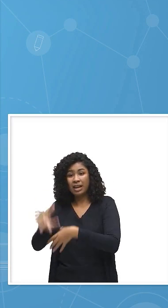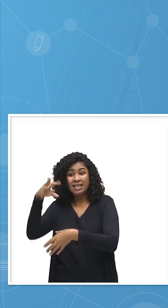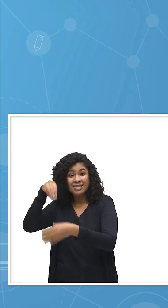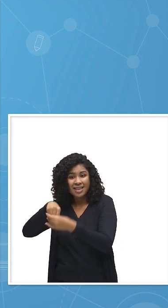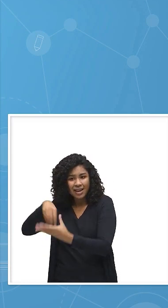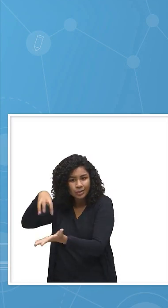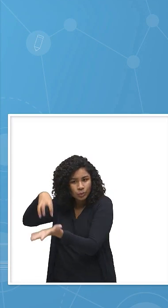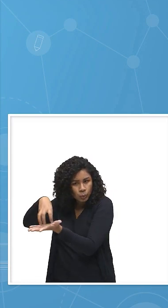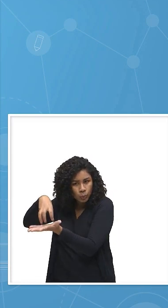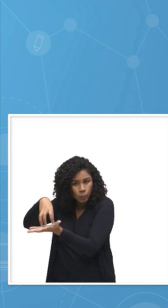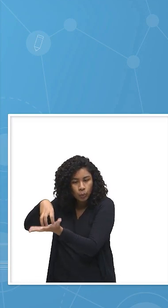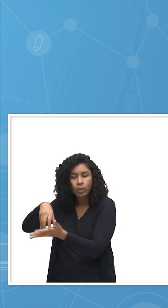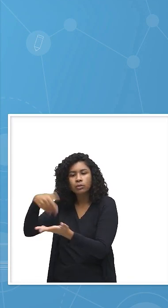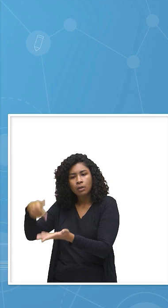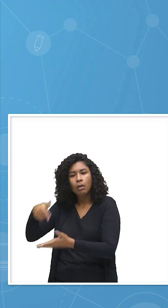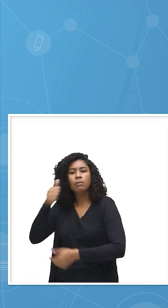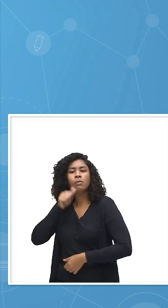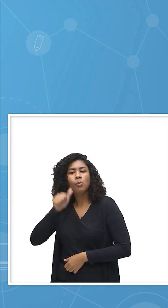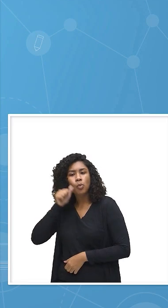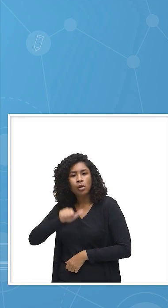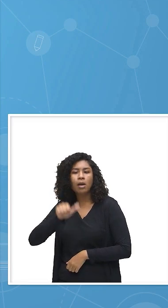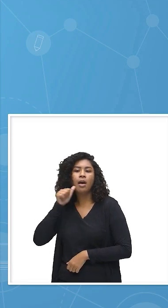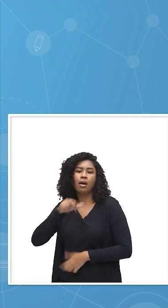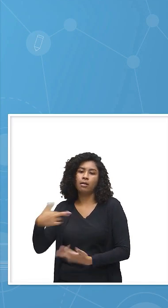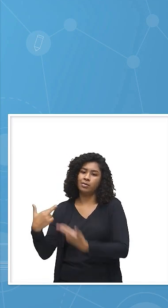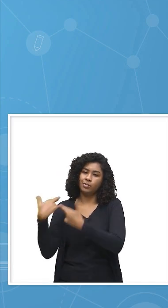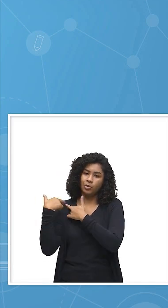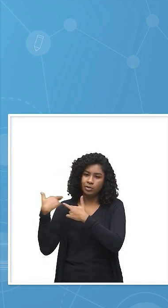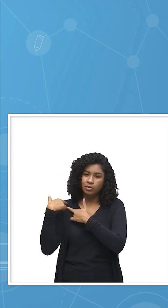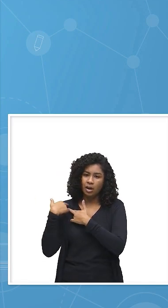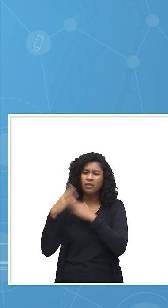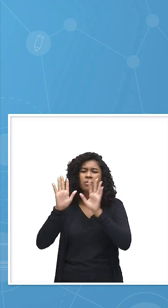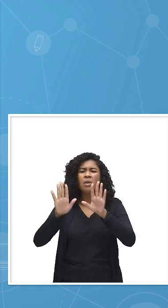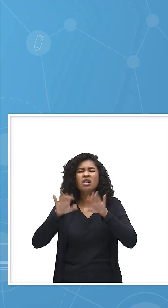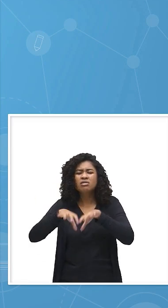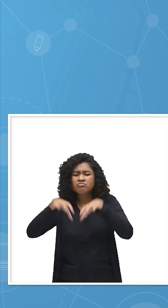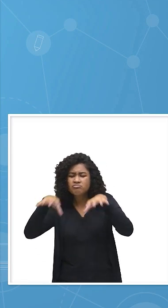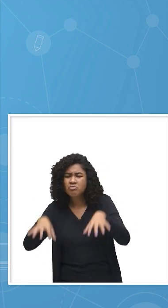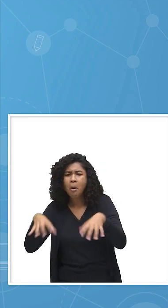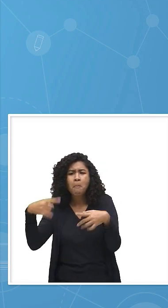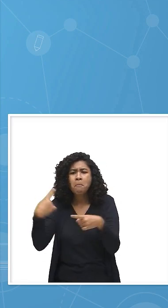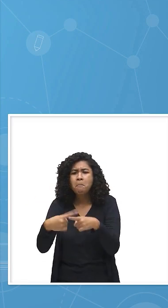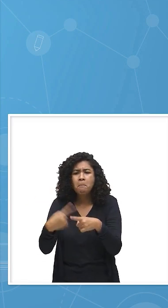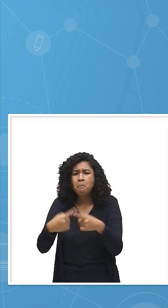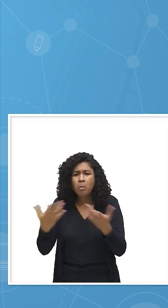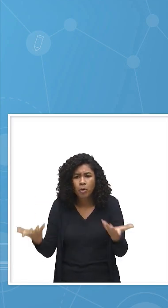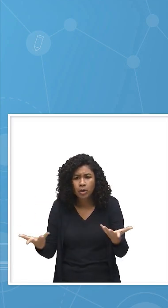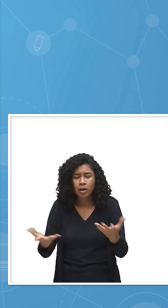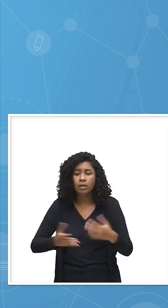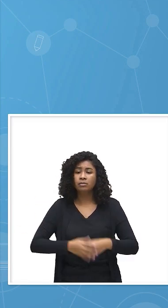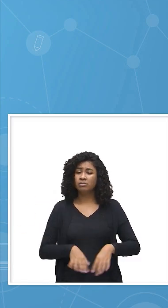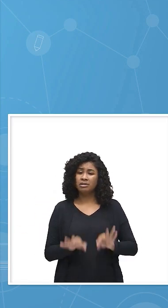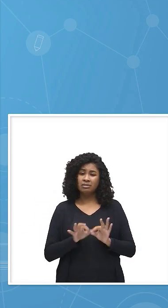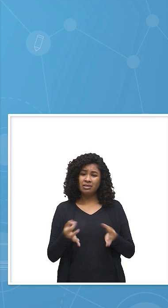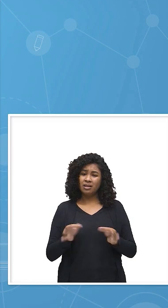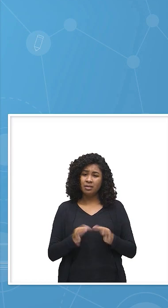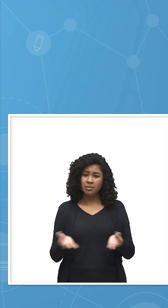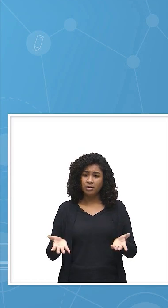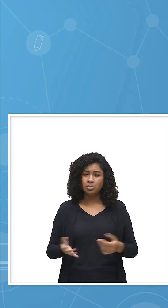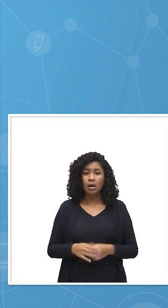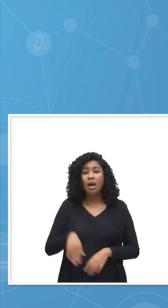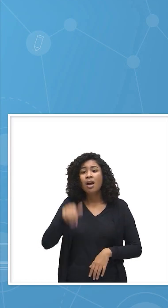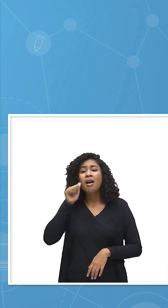normalmente cabia às mulheres. Por que se dava essa divisão? Por um fator simples. Quem é que tinha os filhos, né? Quem é